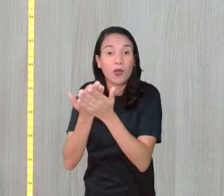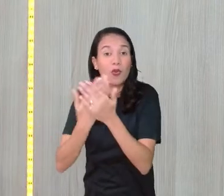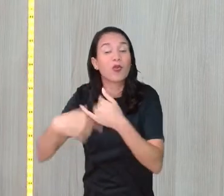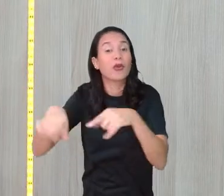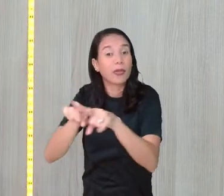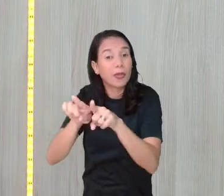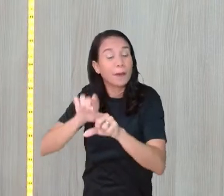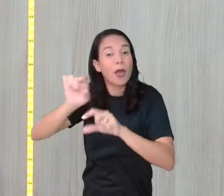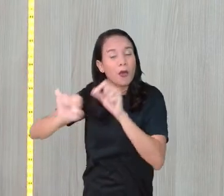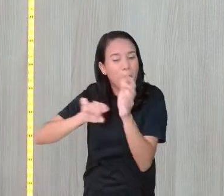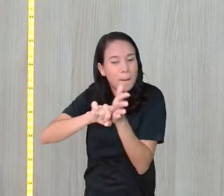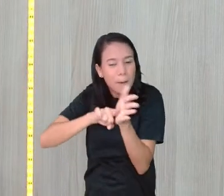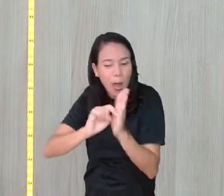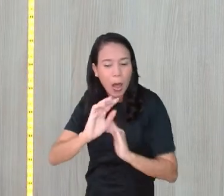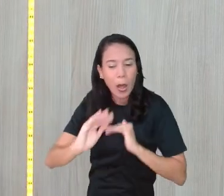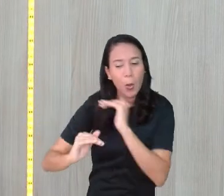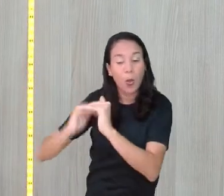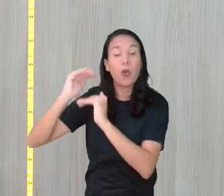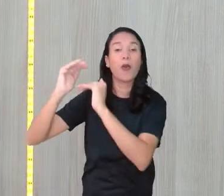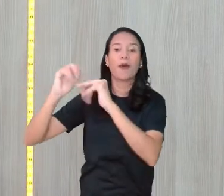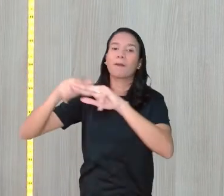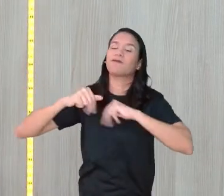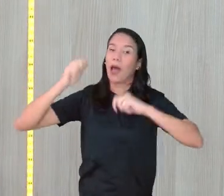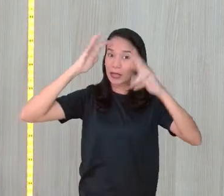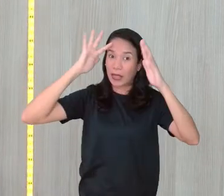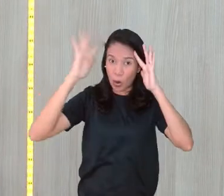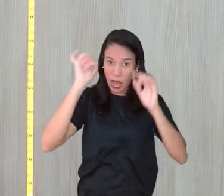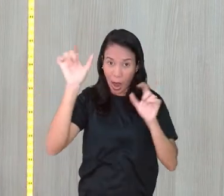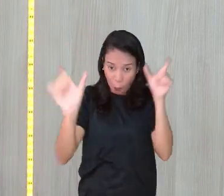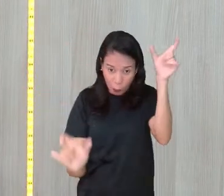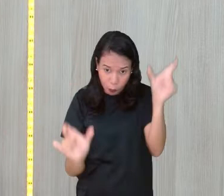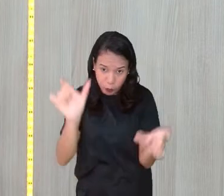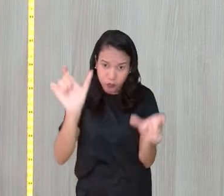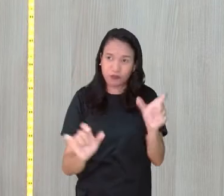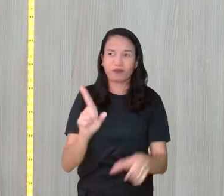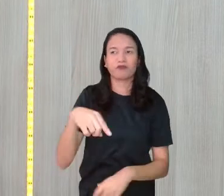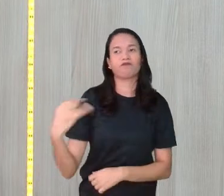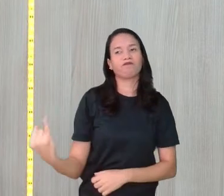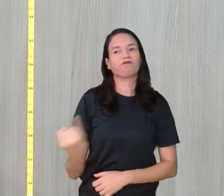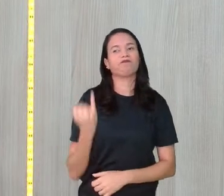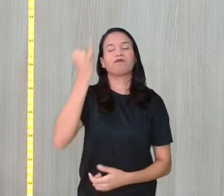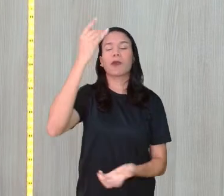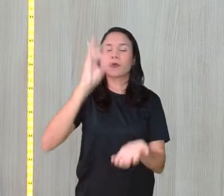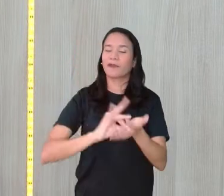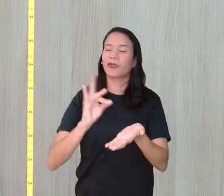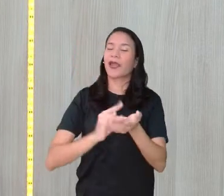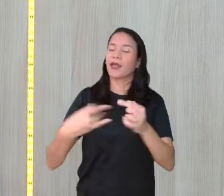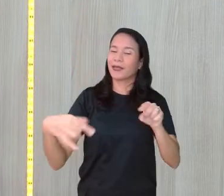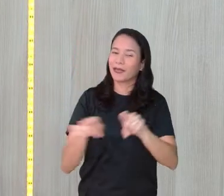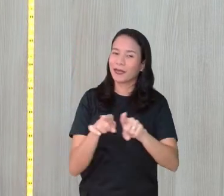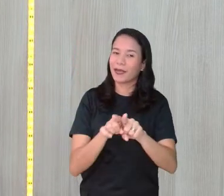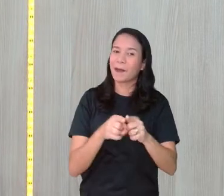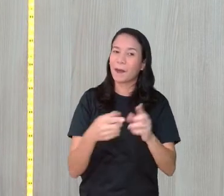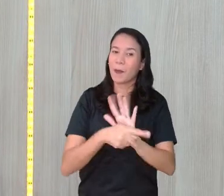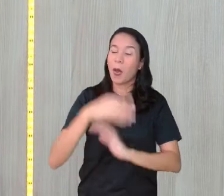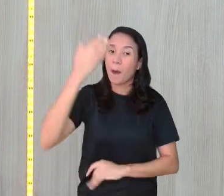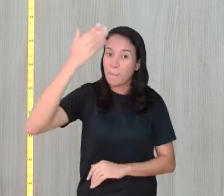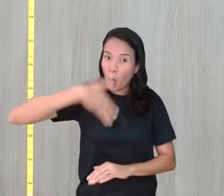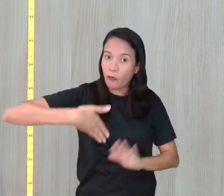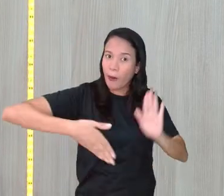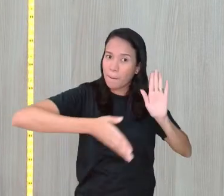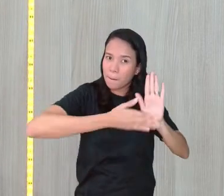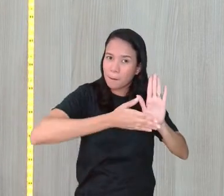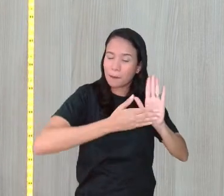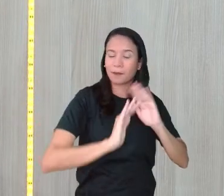da questão evolutiva. E as teorias deles hoje foram muito importantes também para provar a teoria